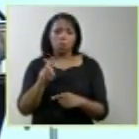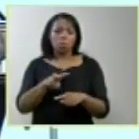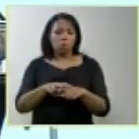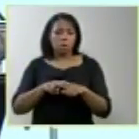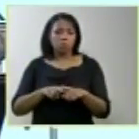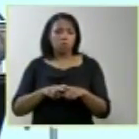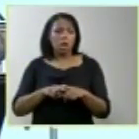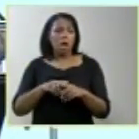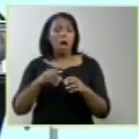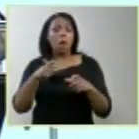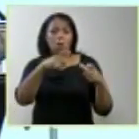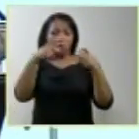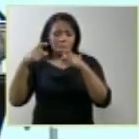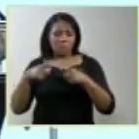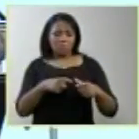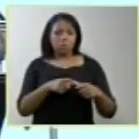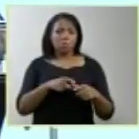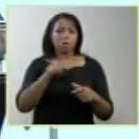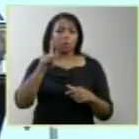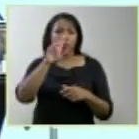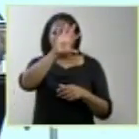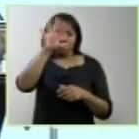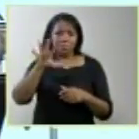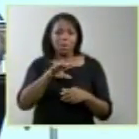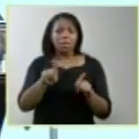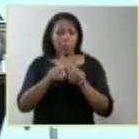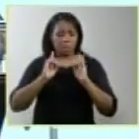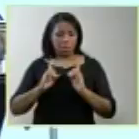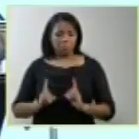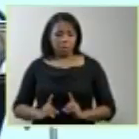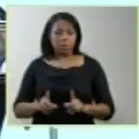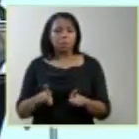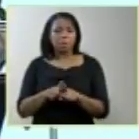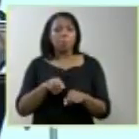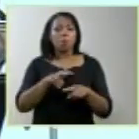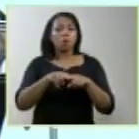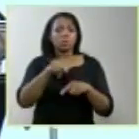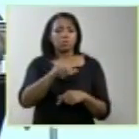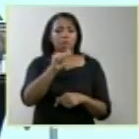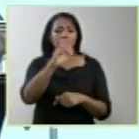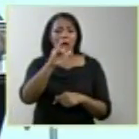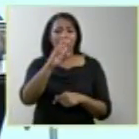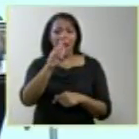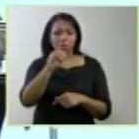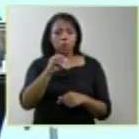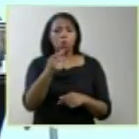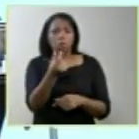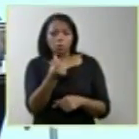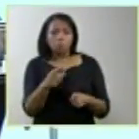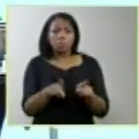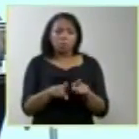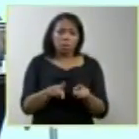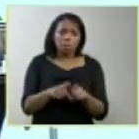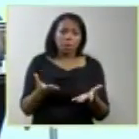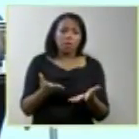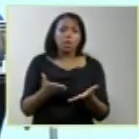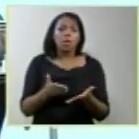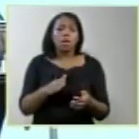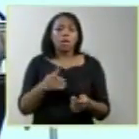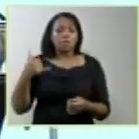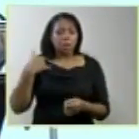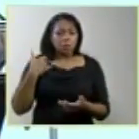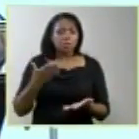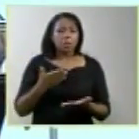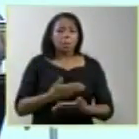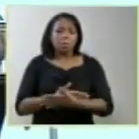a localização geográfica, a deficiência do ácido fólico, a classe socioeconômica, a idade materna, a obesidade materna. São